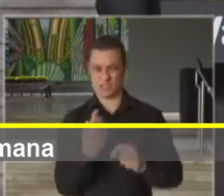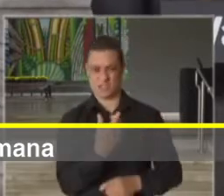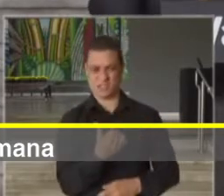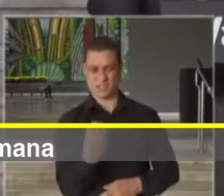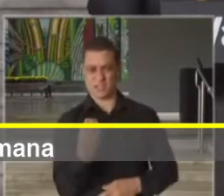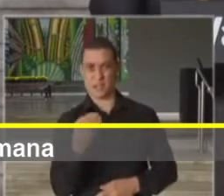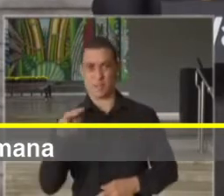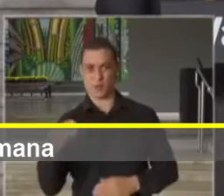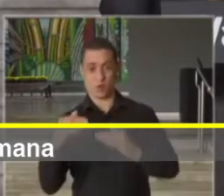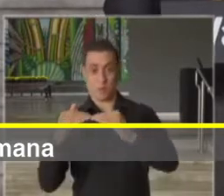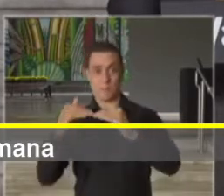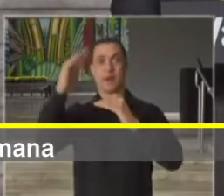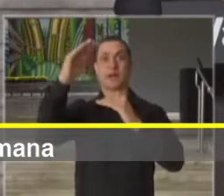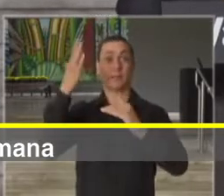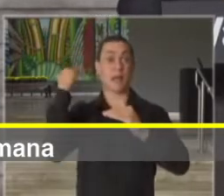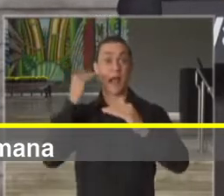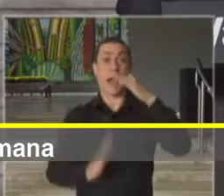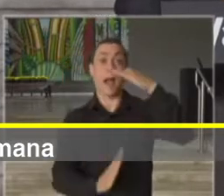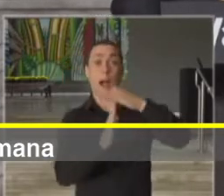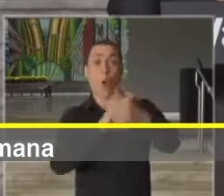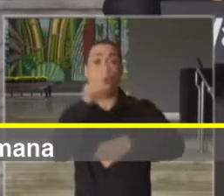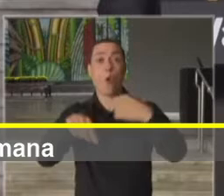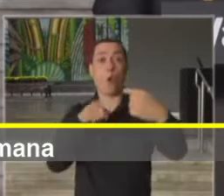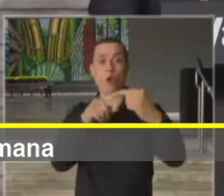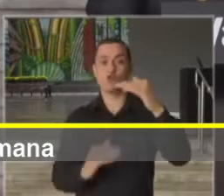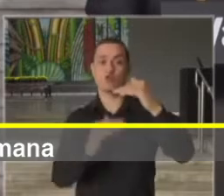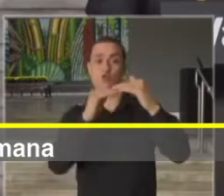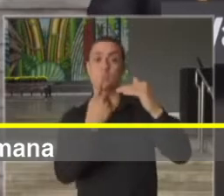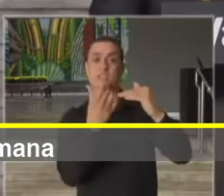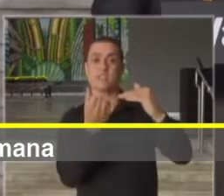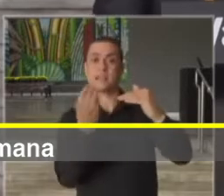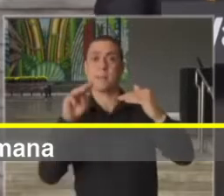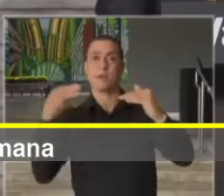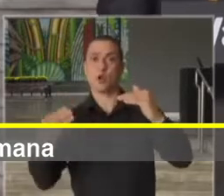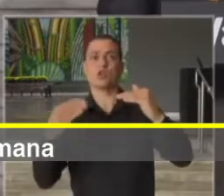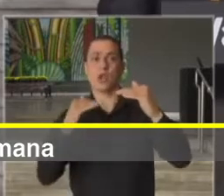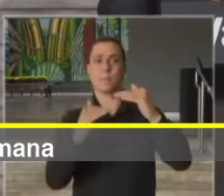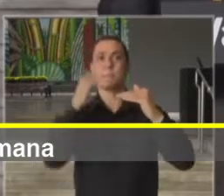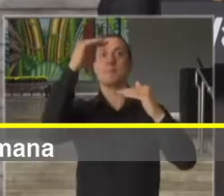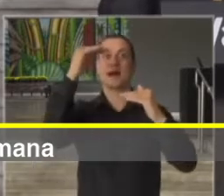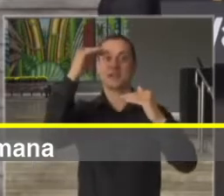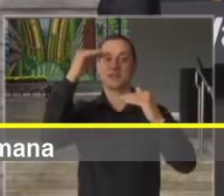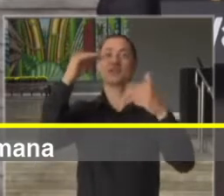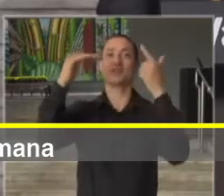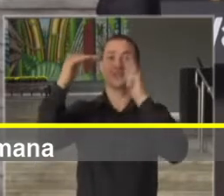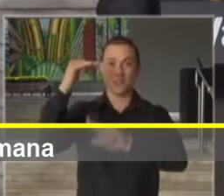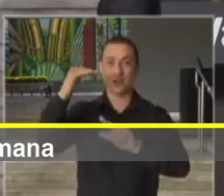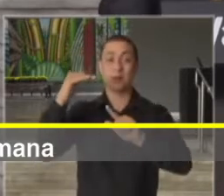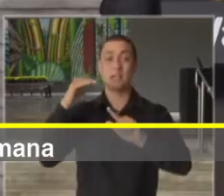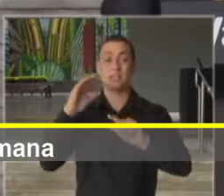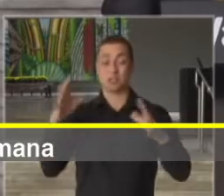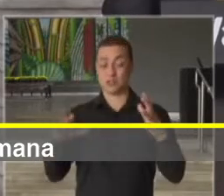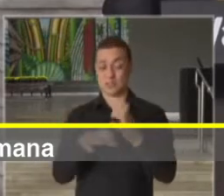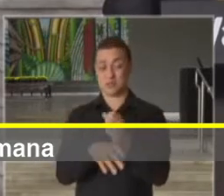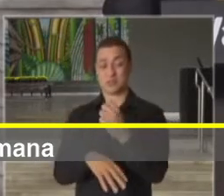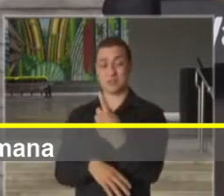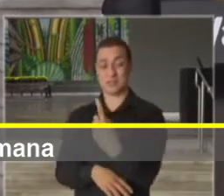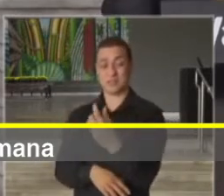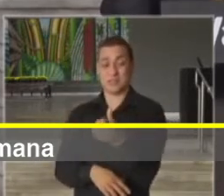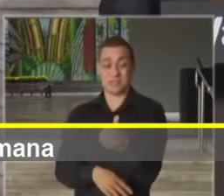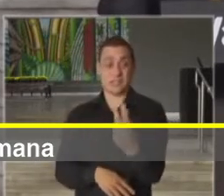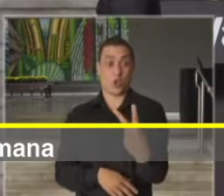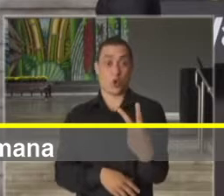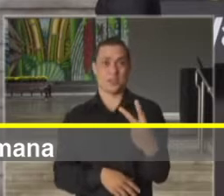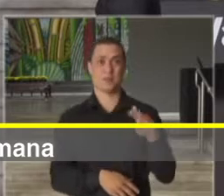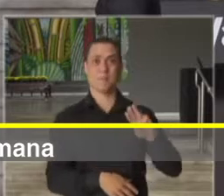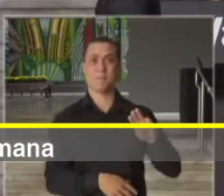até às 6 da manhã. Isso agora ele suspendeu porque ele disse que